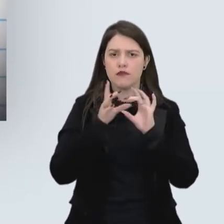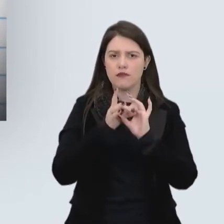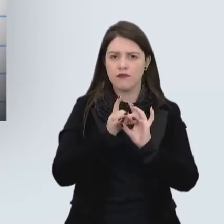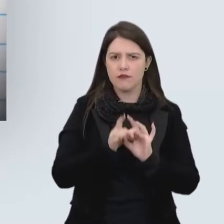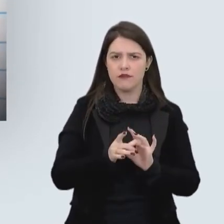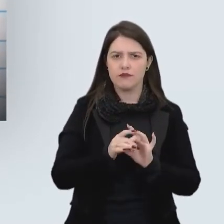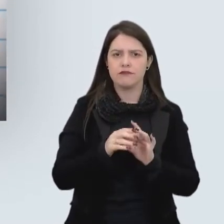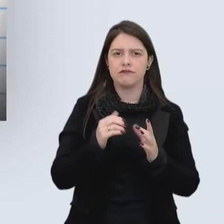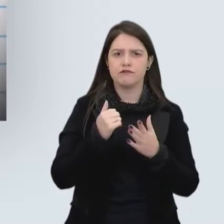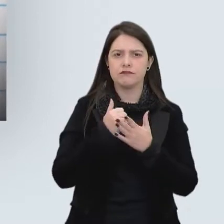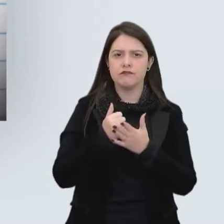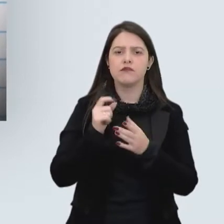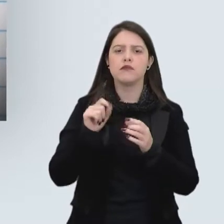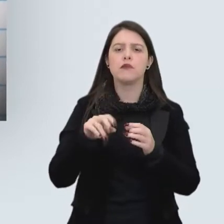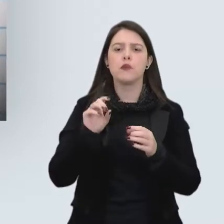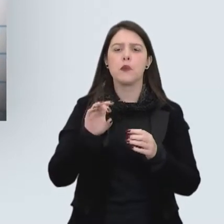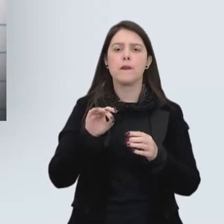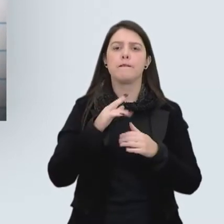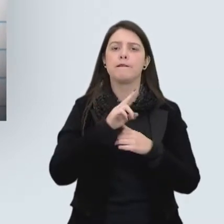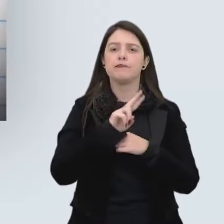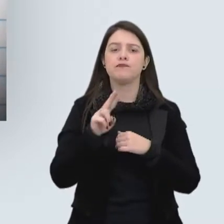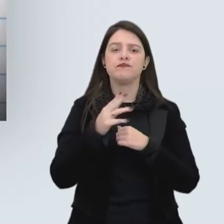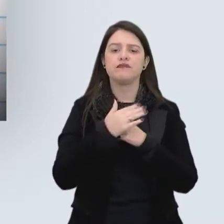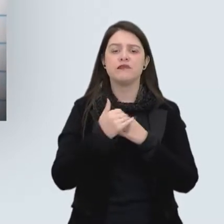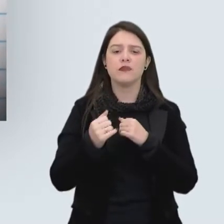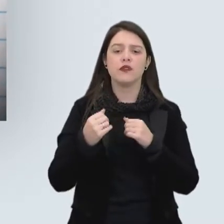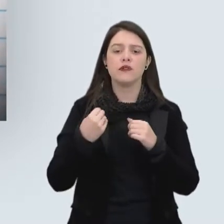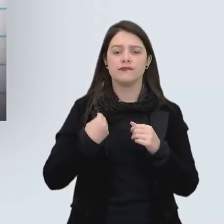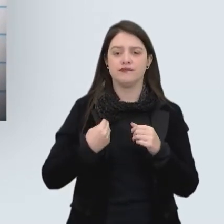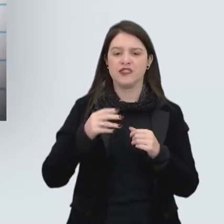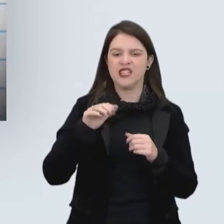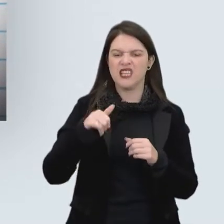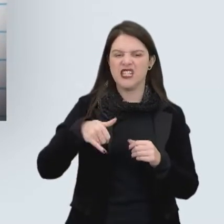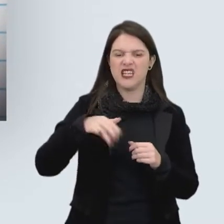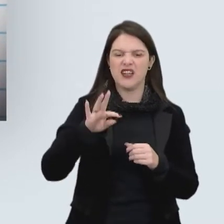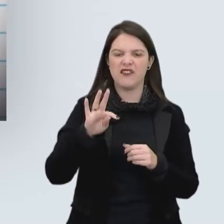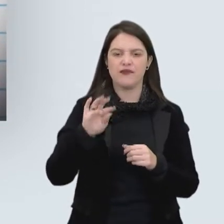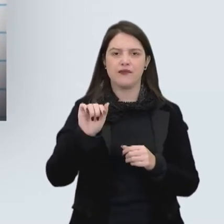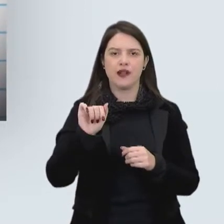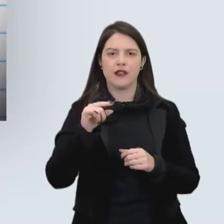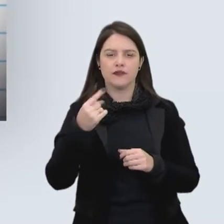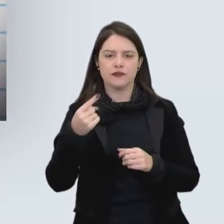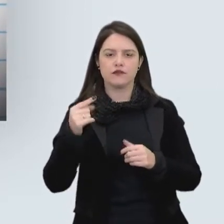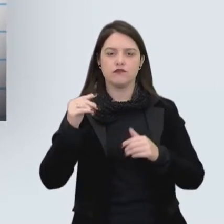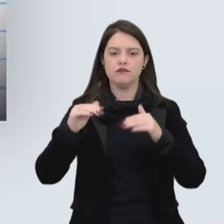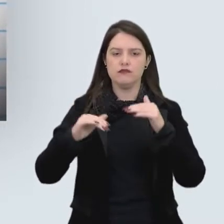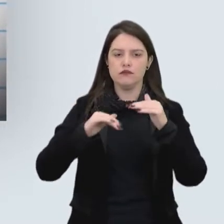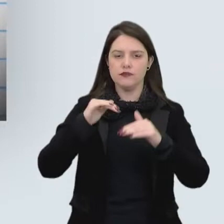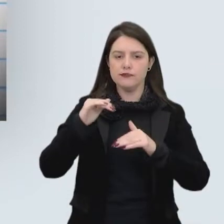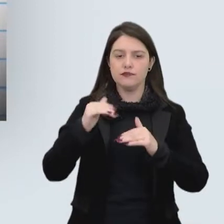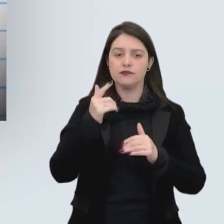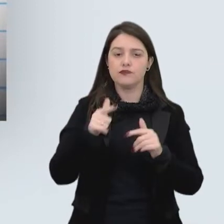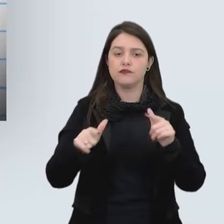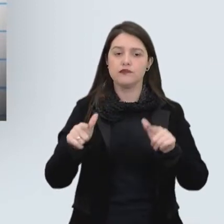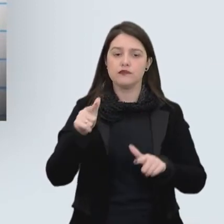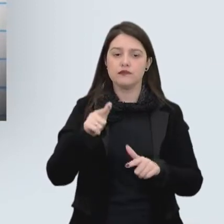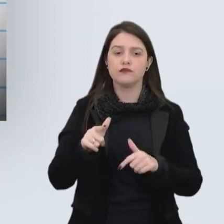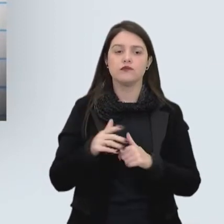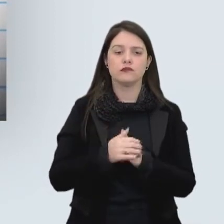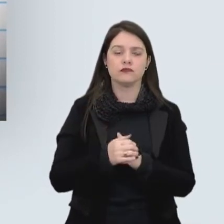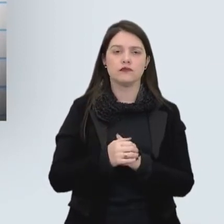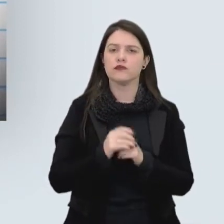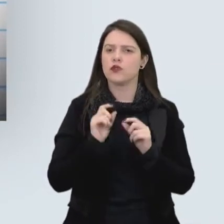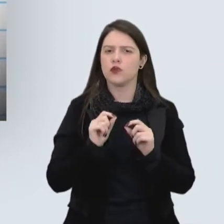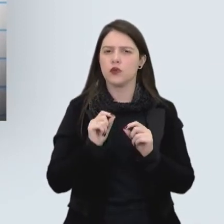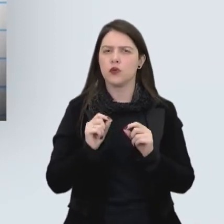elevado, certo? Só que isso gera uma tendência de aumento da inflação e, dependendo dos recursos disponíveis, um rombo futuro no orçamento, o que